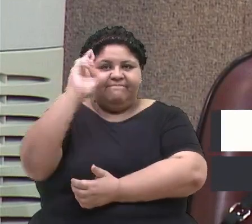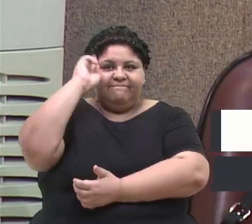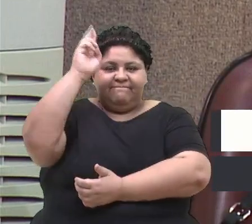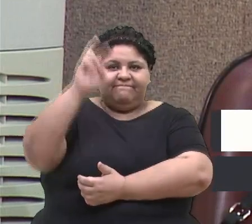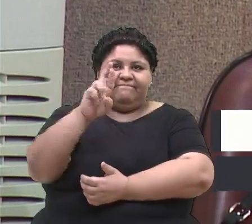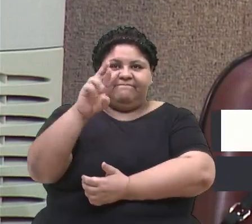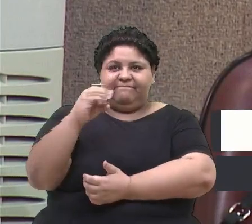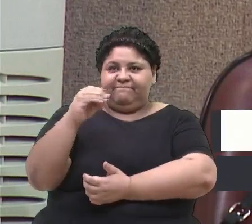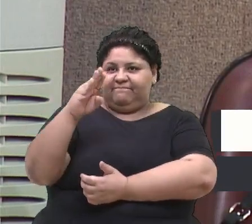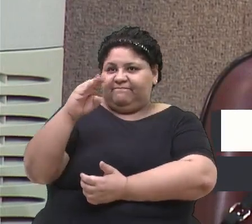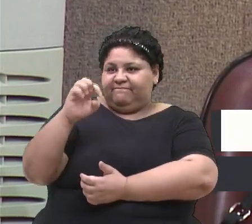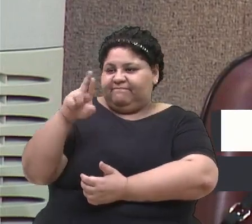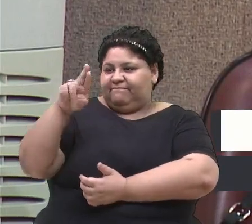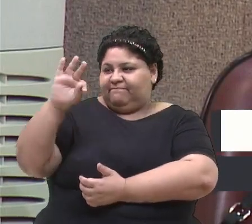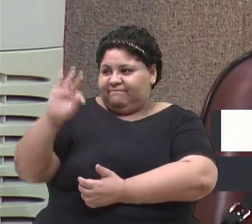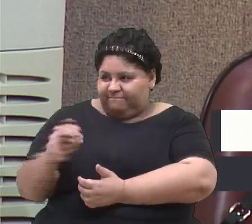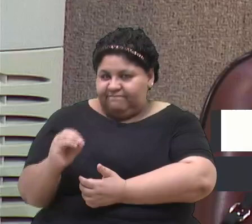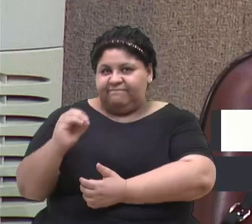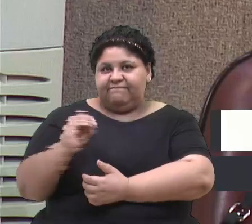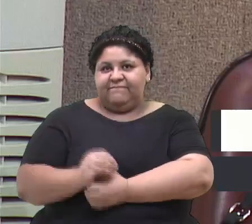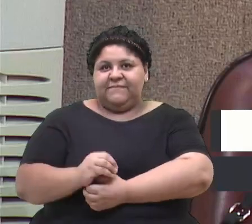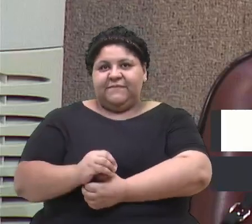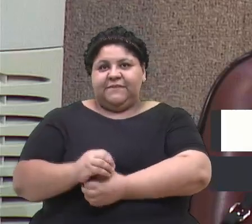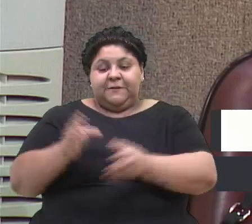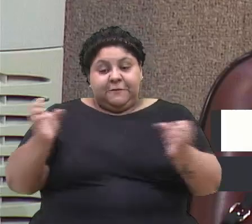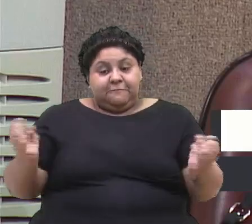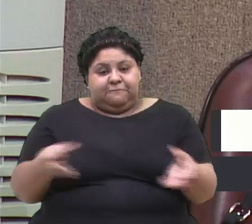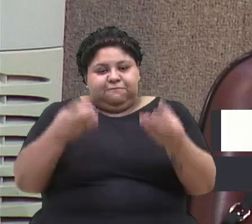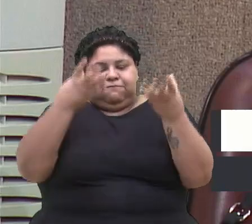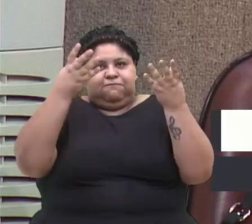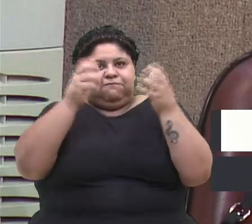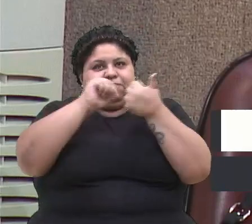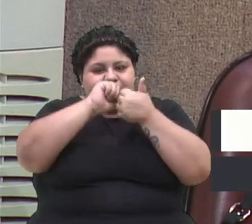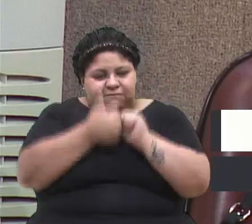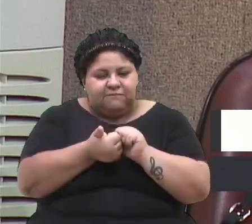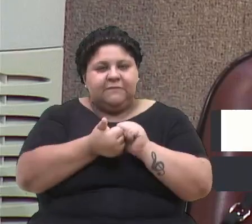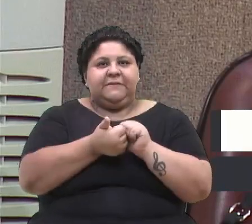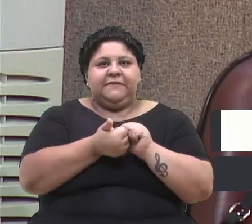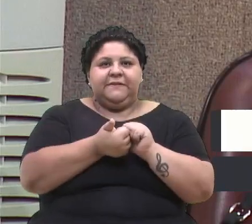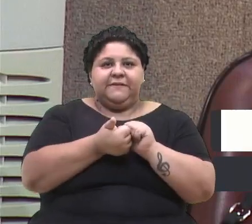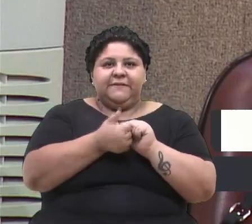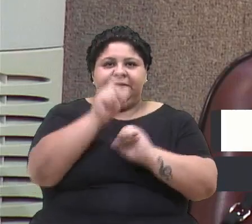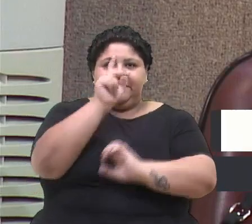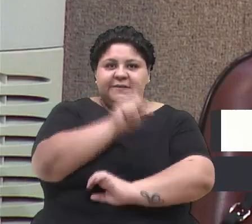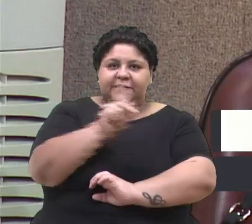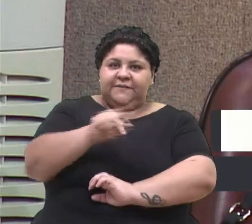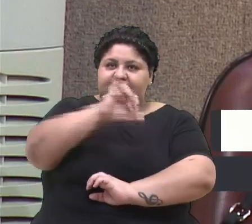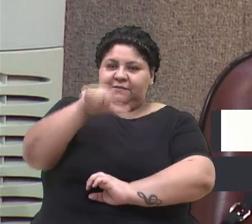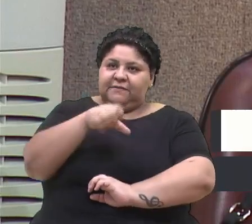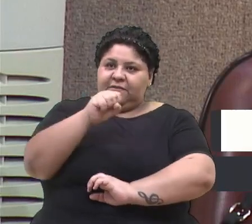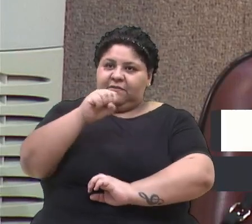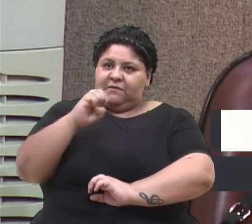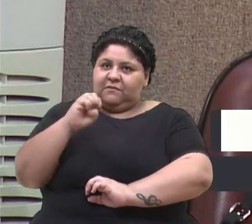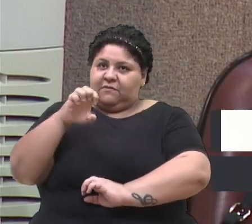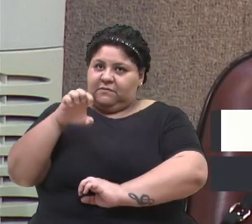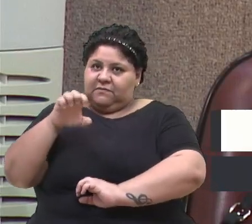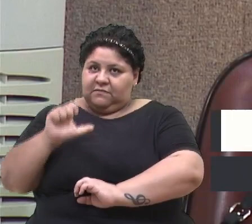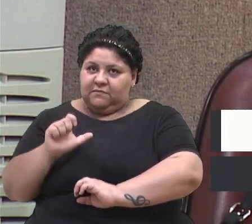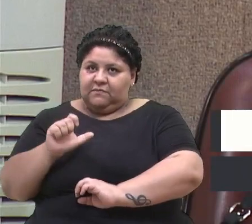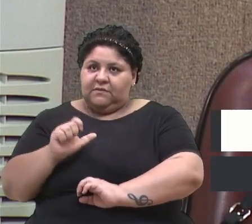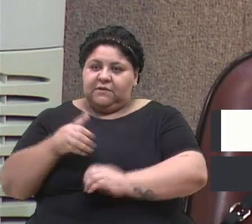Roberto Carlos Ramos, que ele é um grande incentivador do esporte, ao professor José Aldair Teles Fabro,